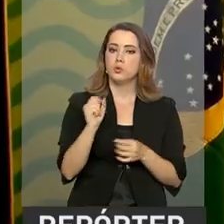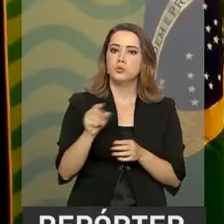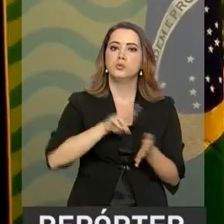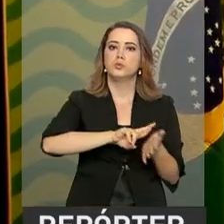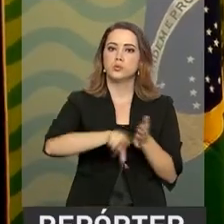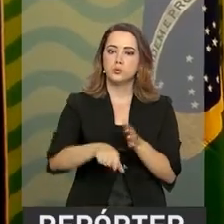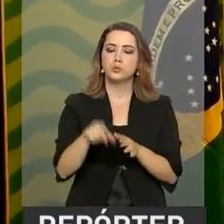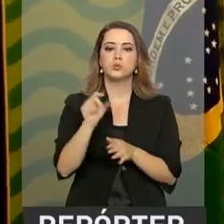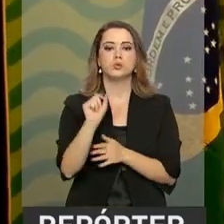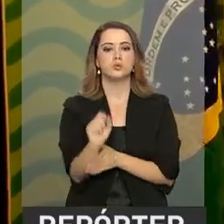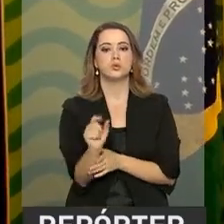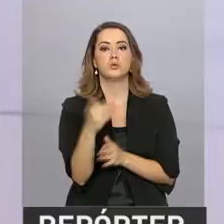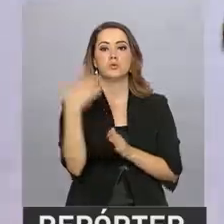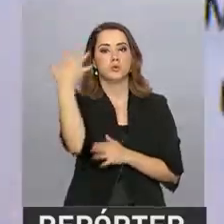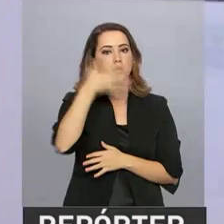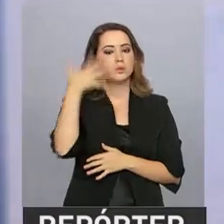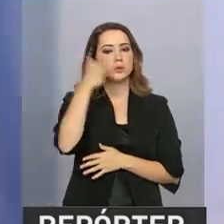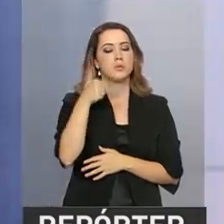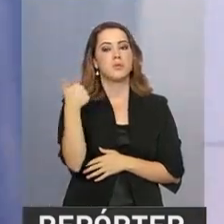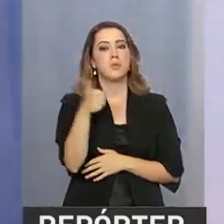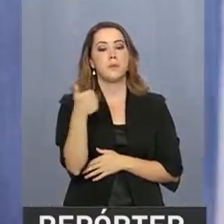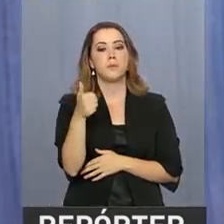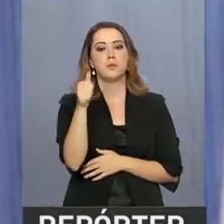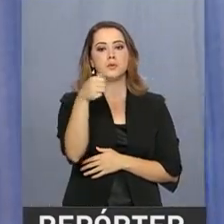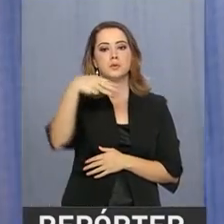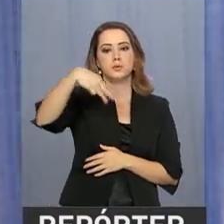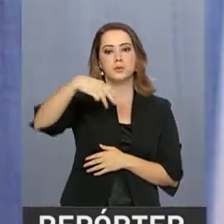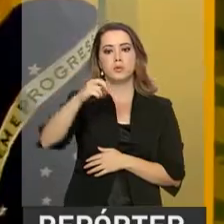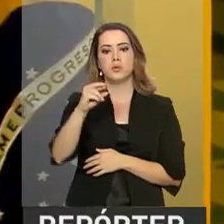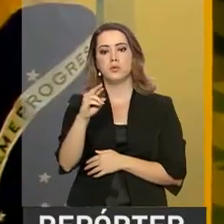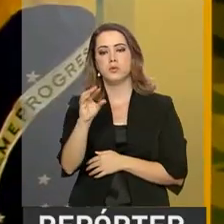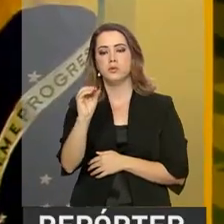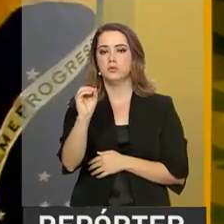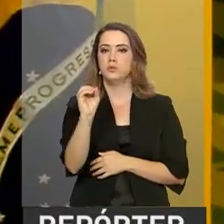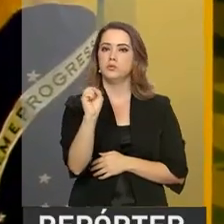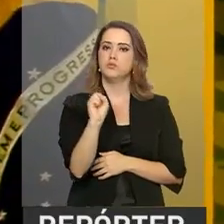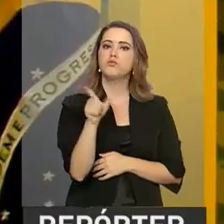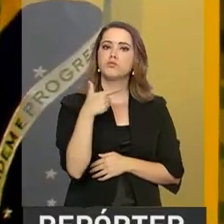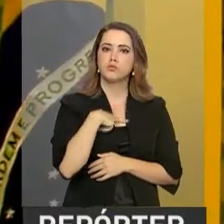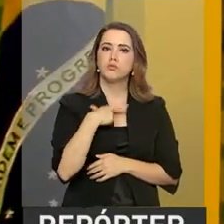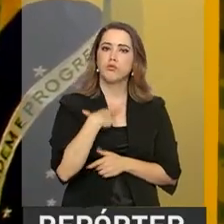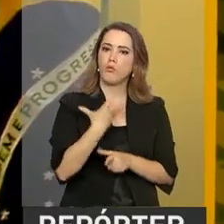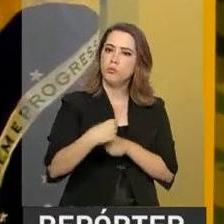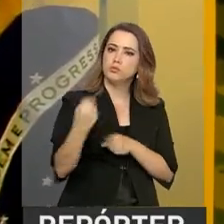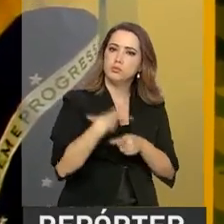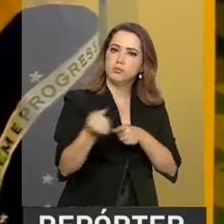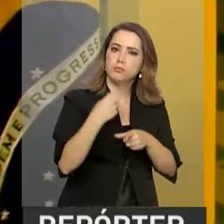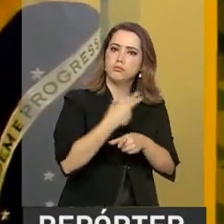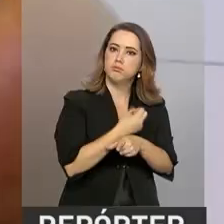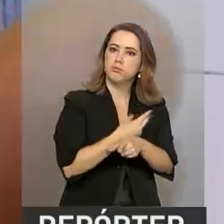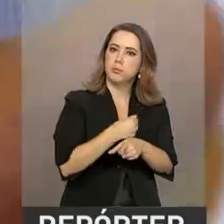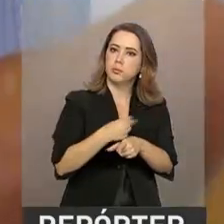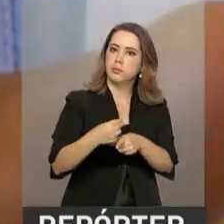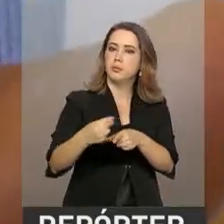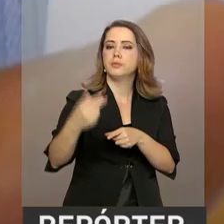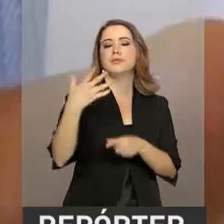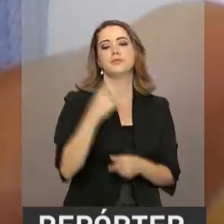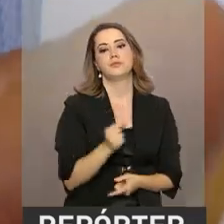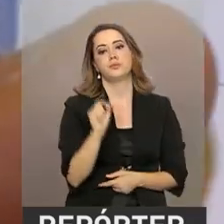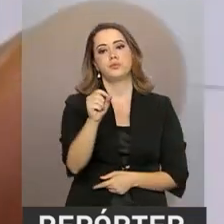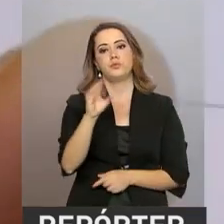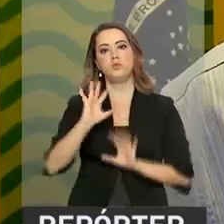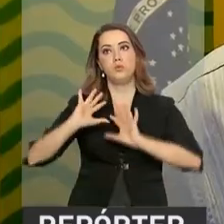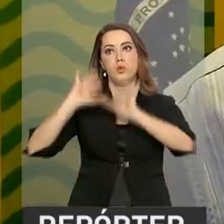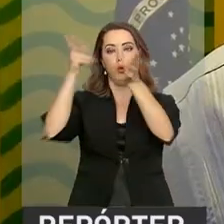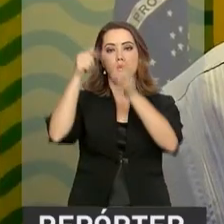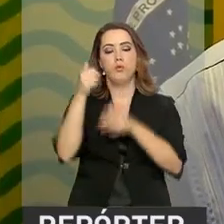esportivos. A primeira palestra foi de Marcos Lerbar, que conquistou diversos títulos mundiais à frente da seleção brasileira de voleibol